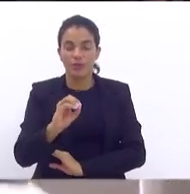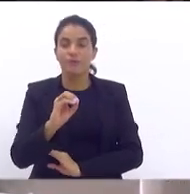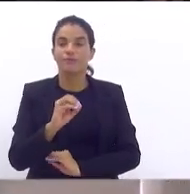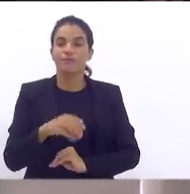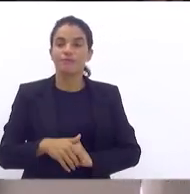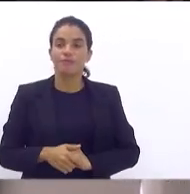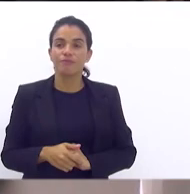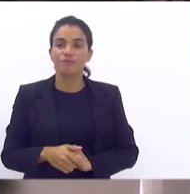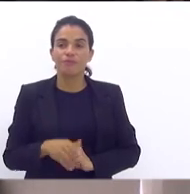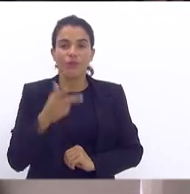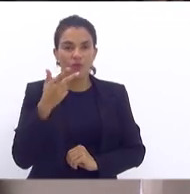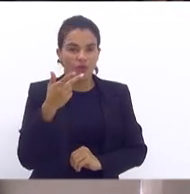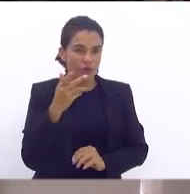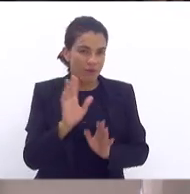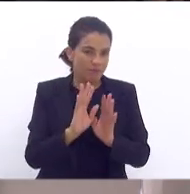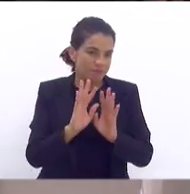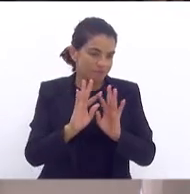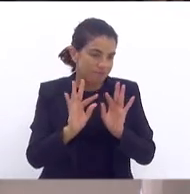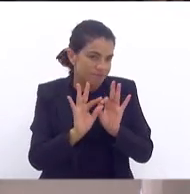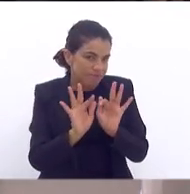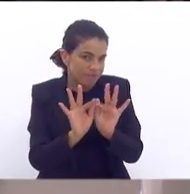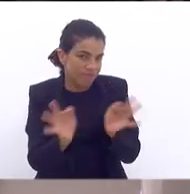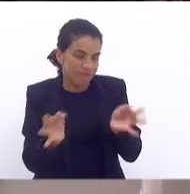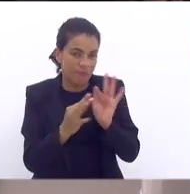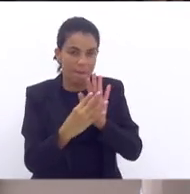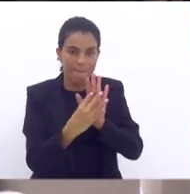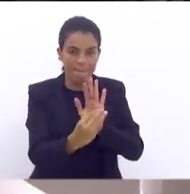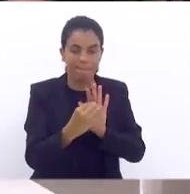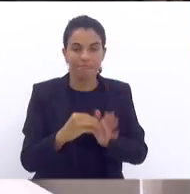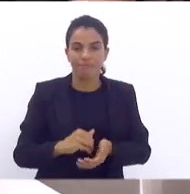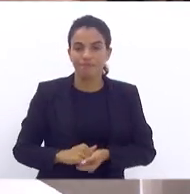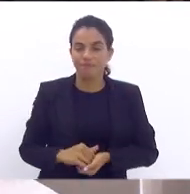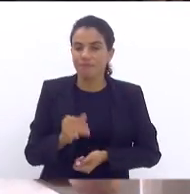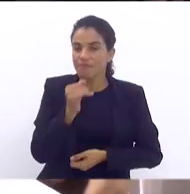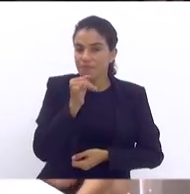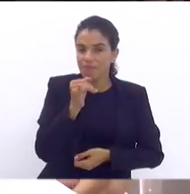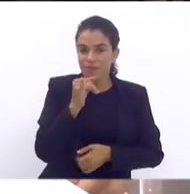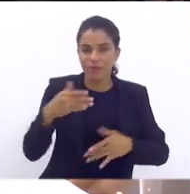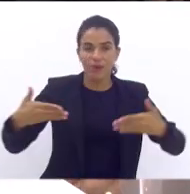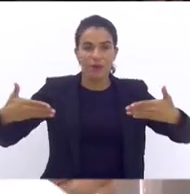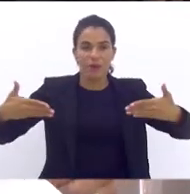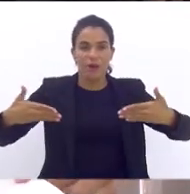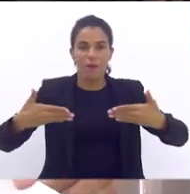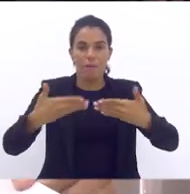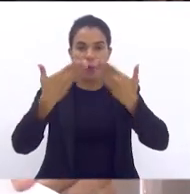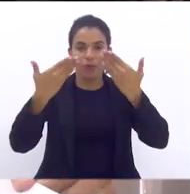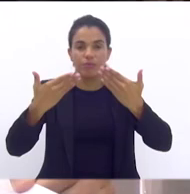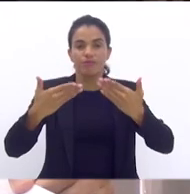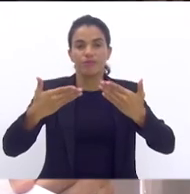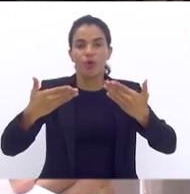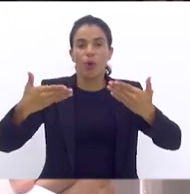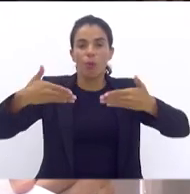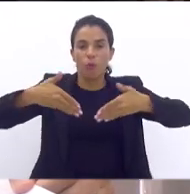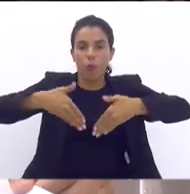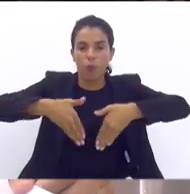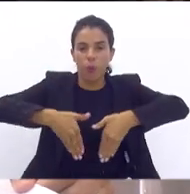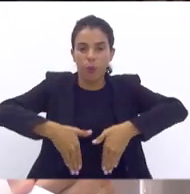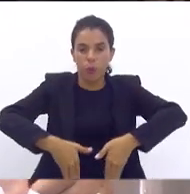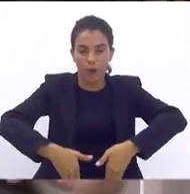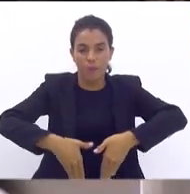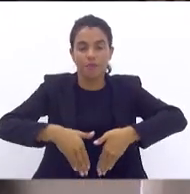1954, eu vou apenas exemplificar para não me delongar. Por exemplo, acidentes da navegação, naufrágio,